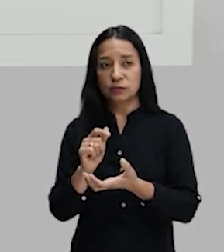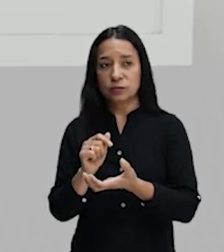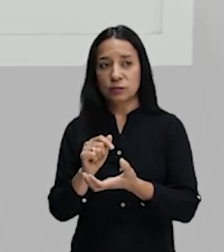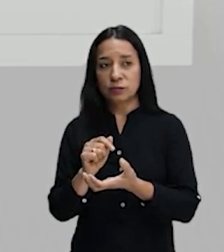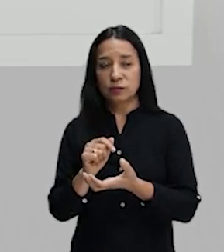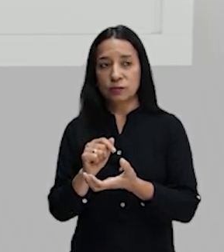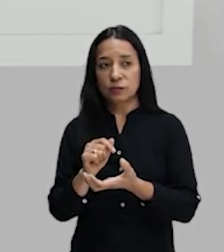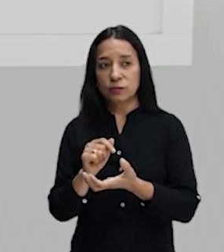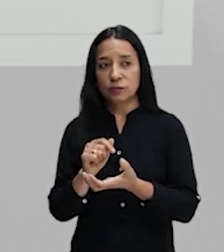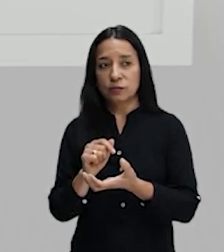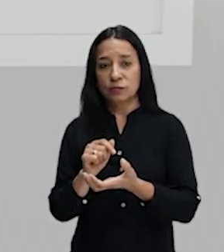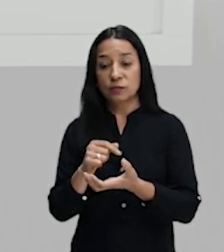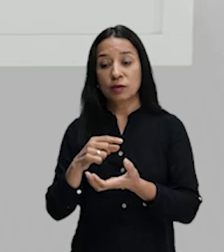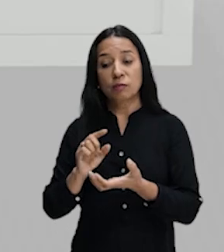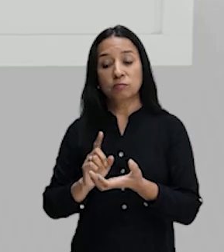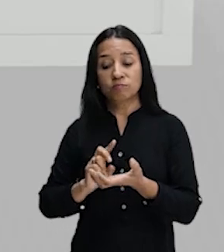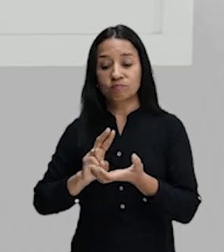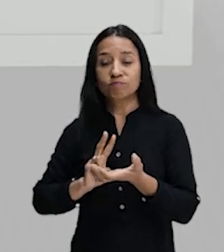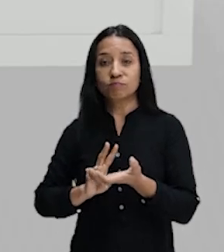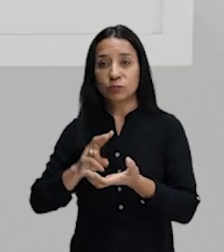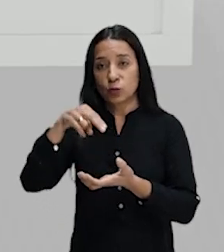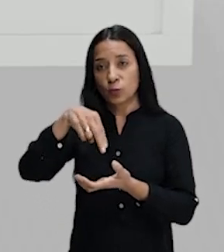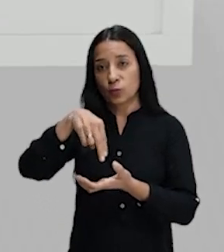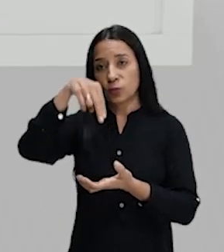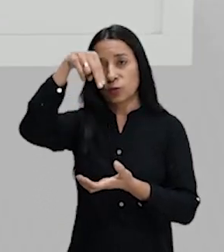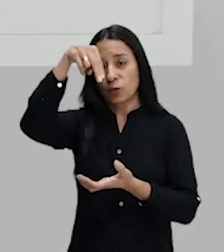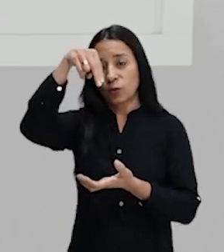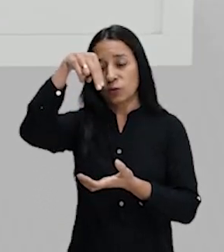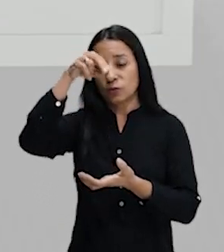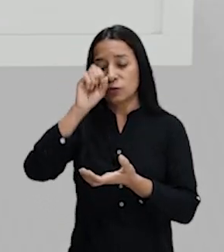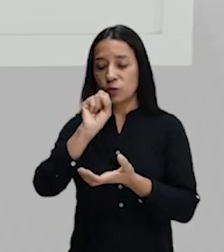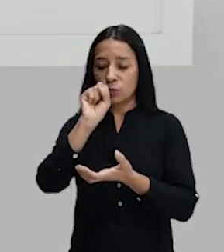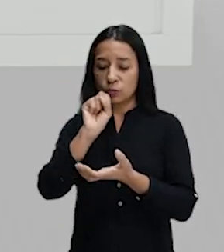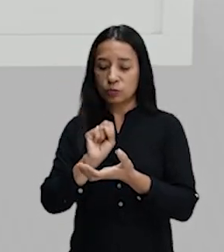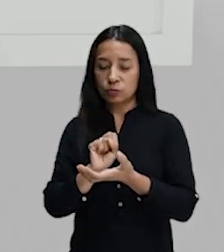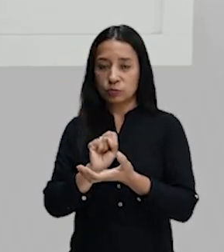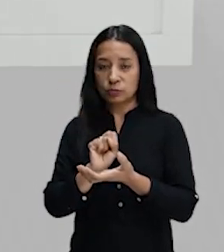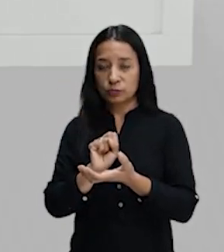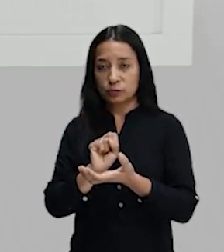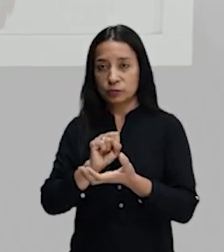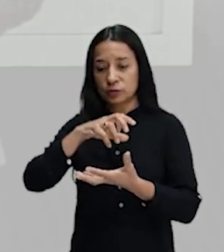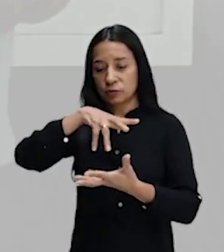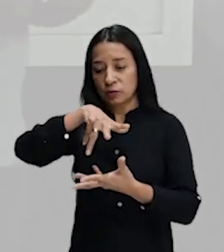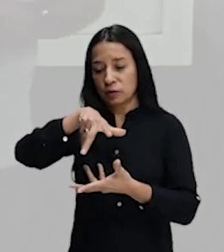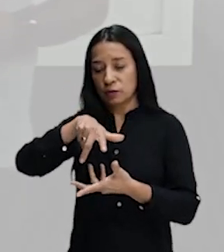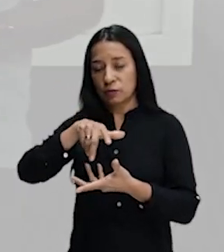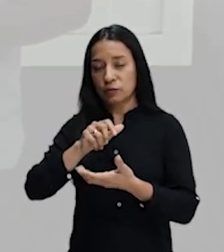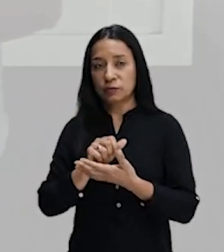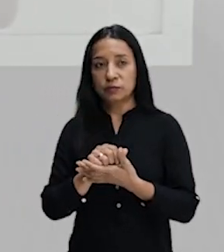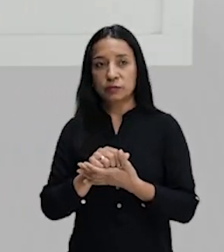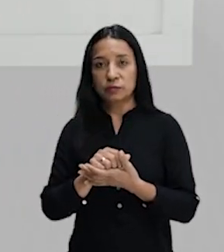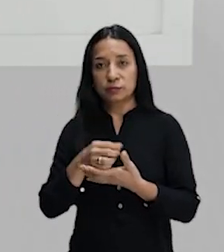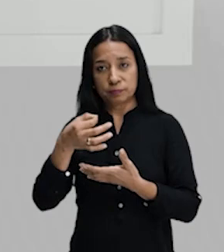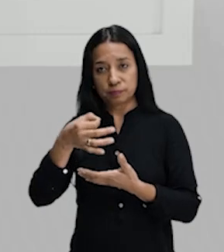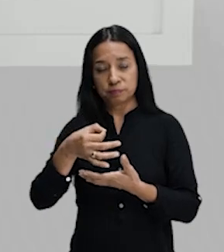Okay? Então nós representamos dessa forma, né? O norte geográfico acima e o sul geográfico abaixo, tá certo?